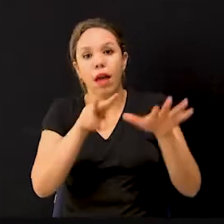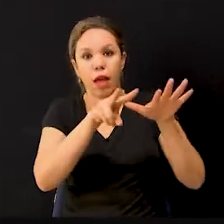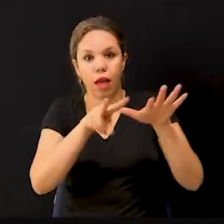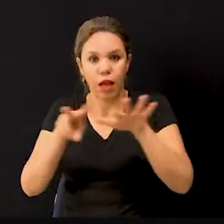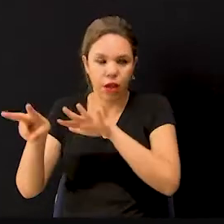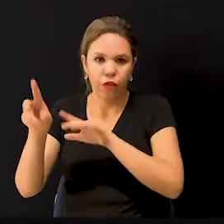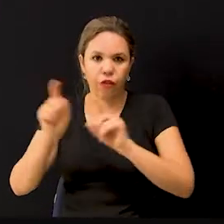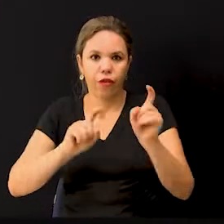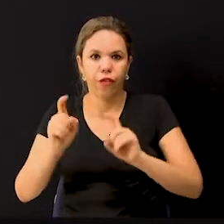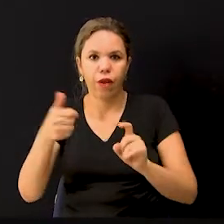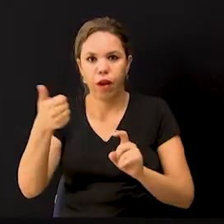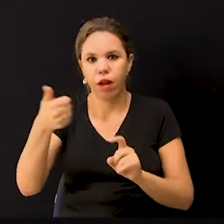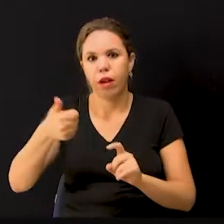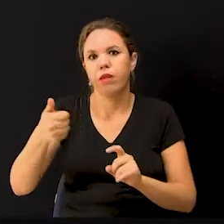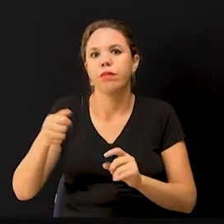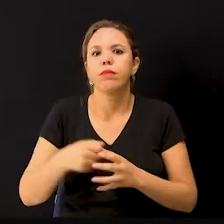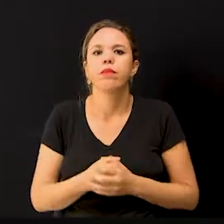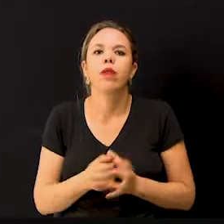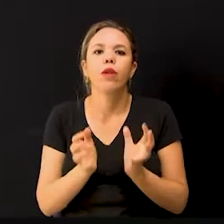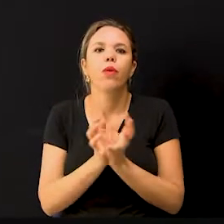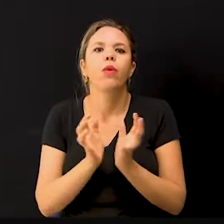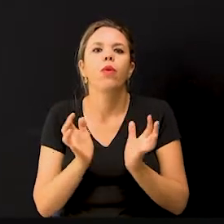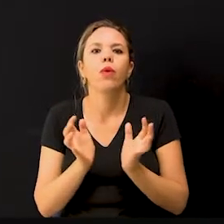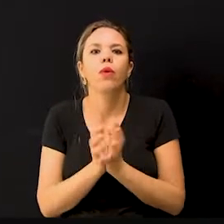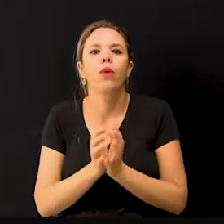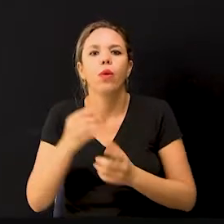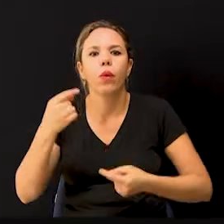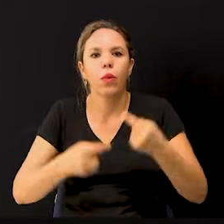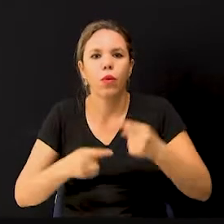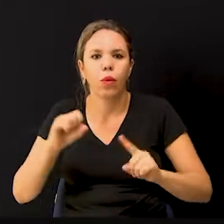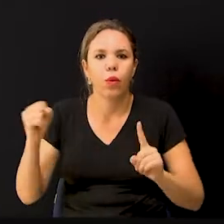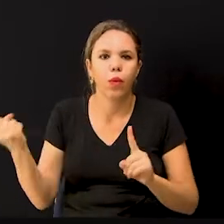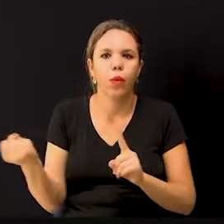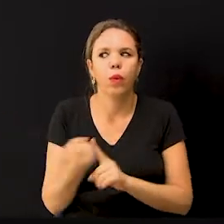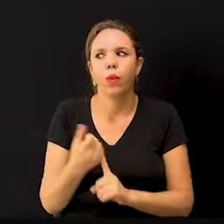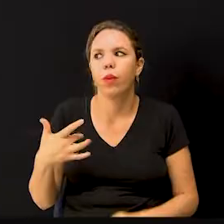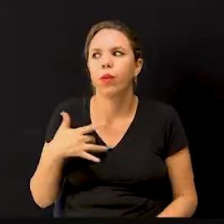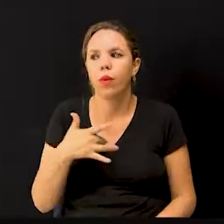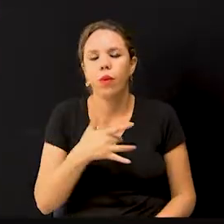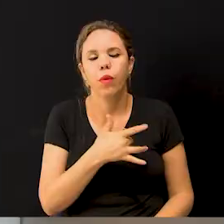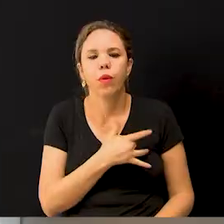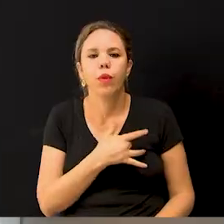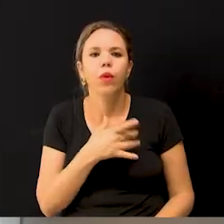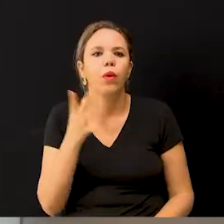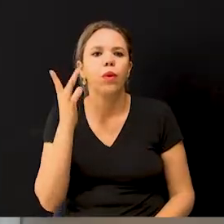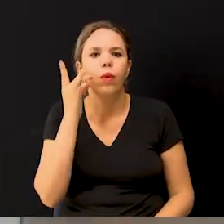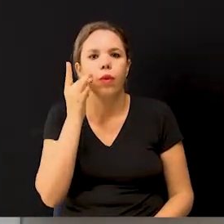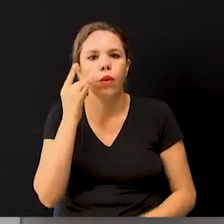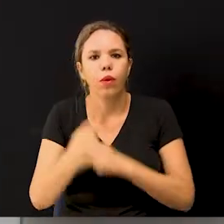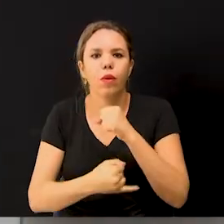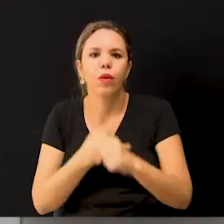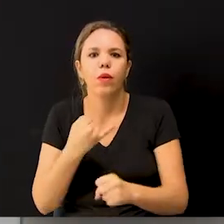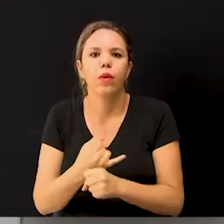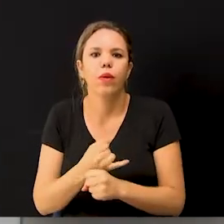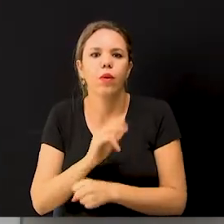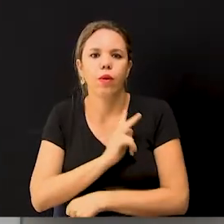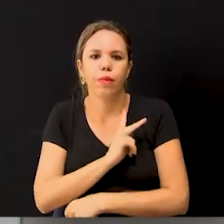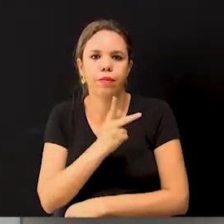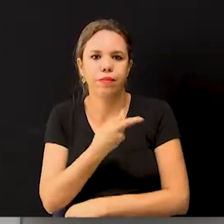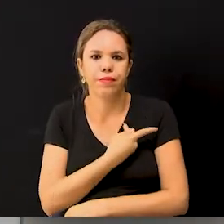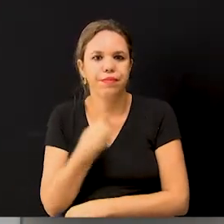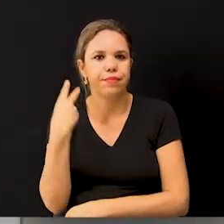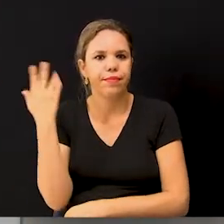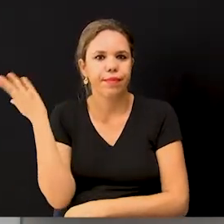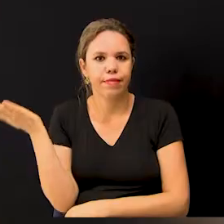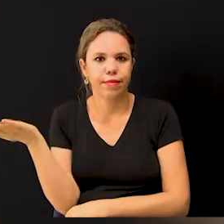Essa semana foi realizada a primeira reunião da Comissão de Política Social e Saúde, com a presença virtual do vereador